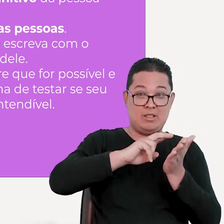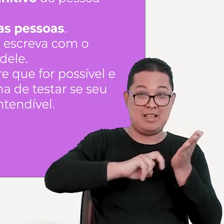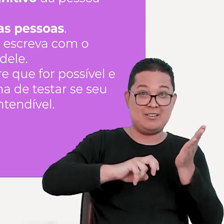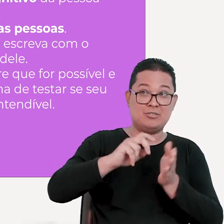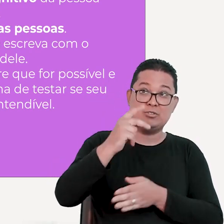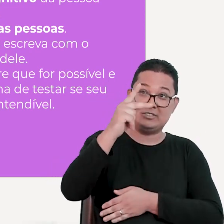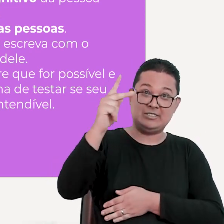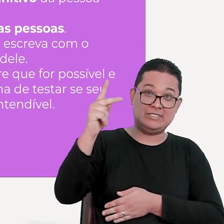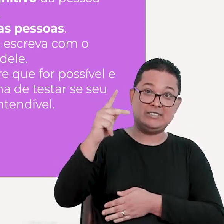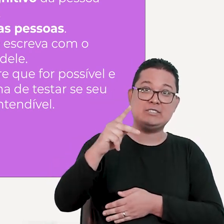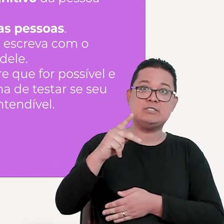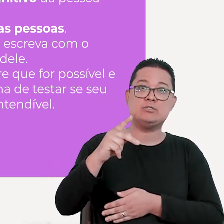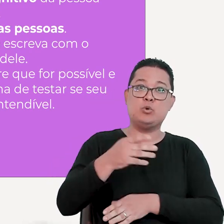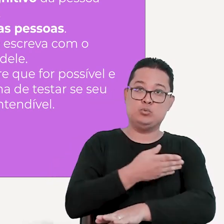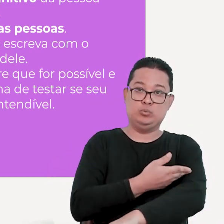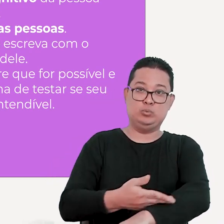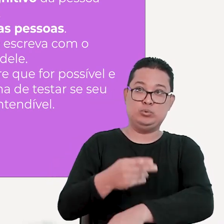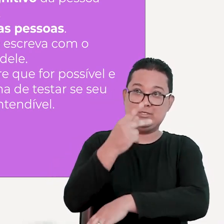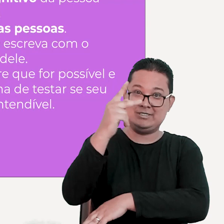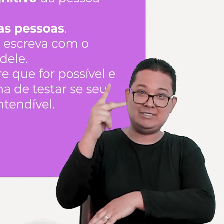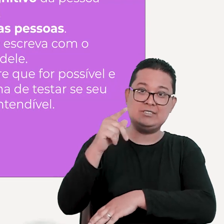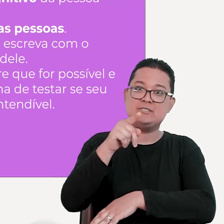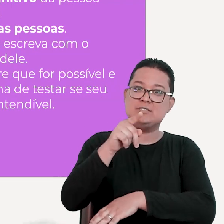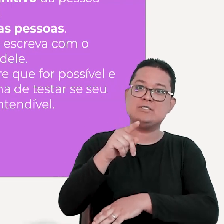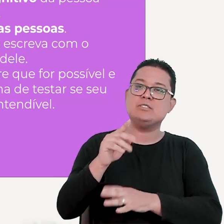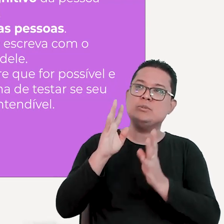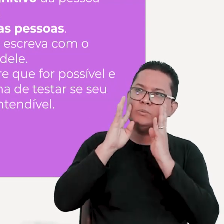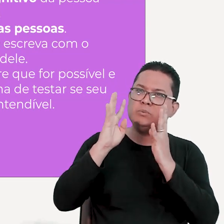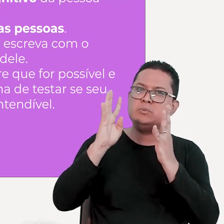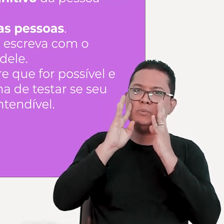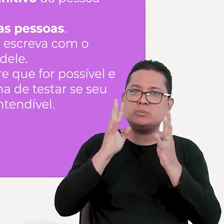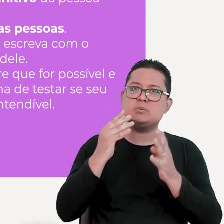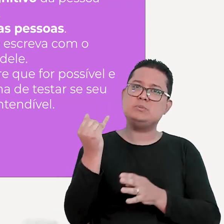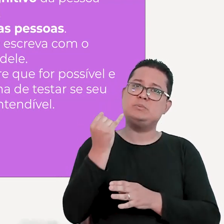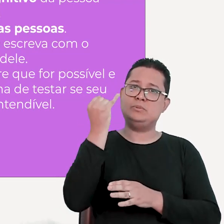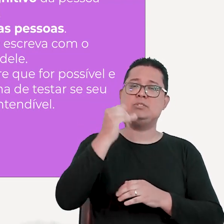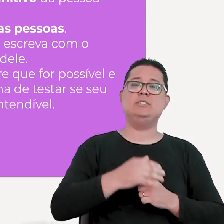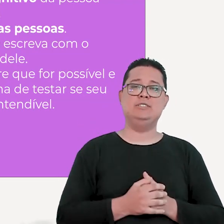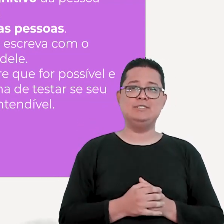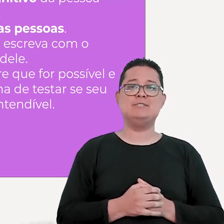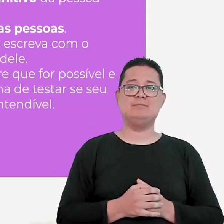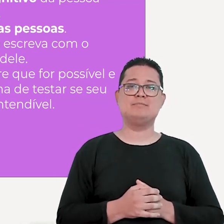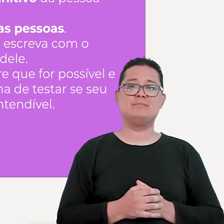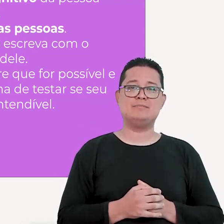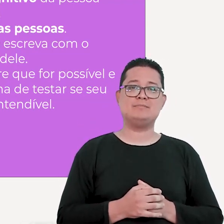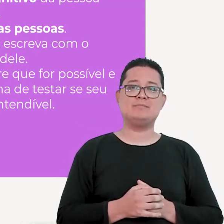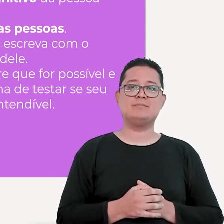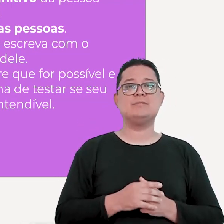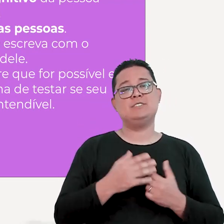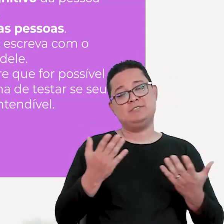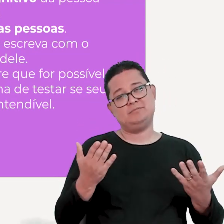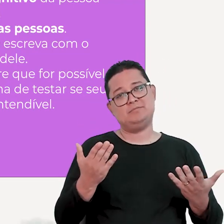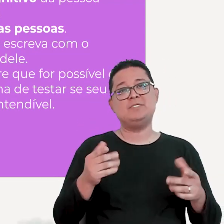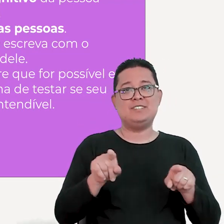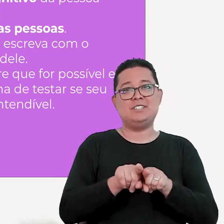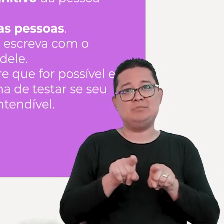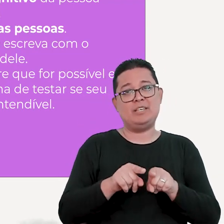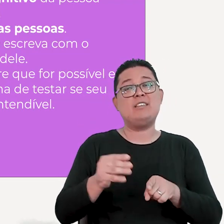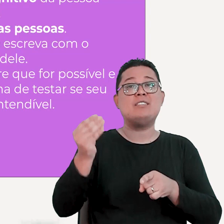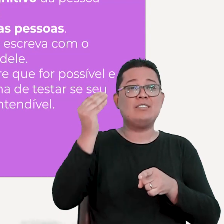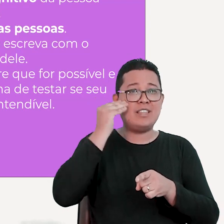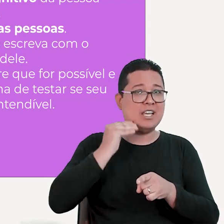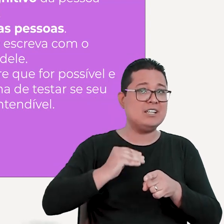não conhecem também, tem vários artigos aí no Medium falando sobre ele. E por último, teste, teste, teste. Sempre que